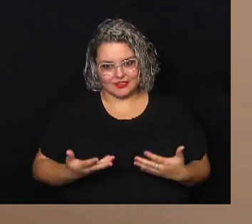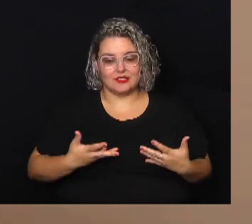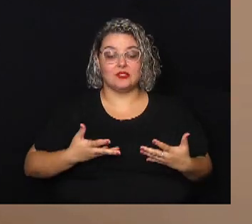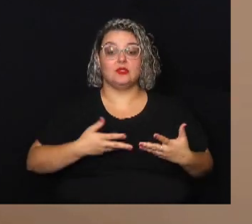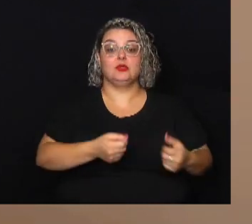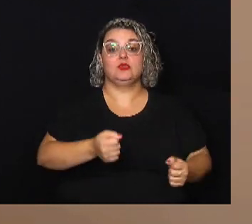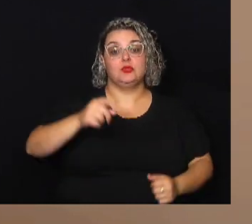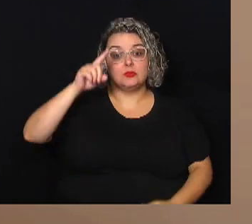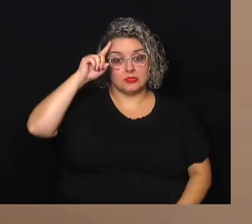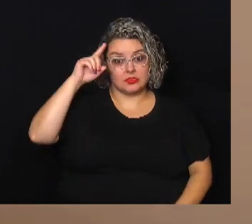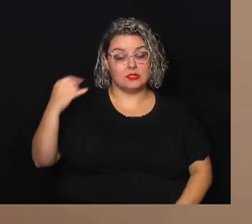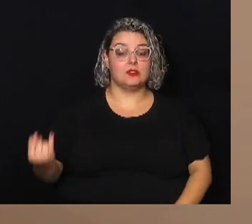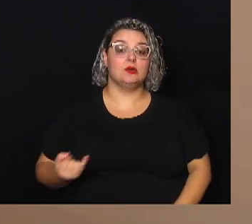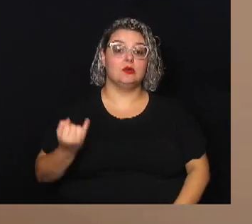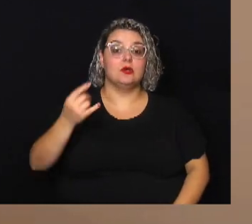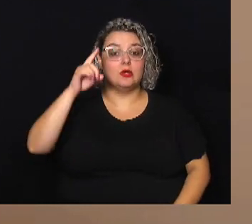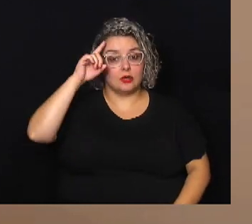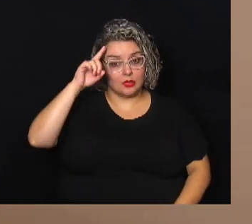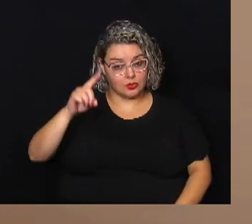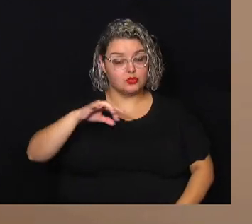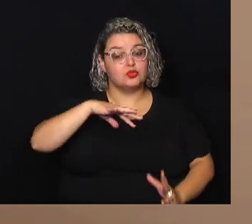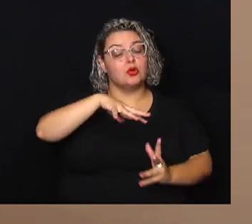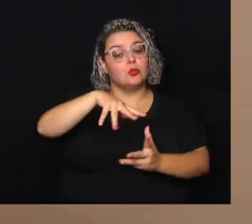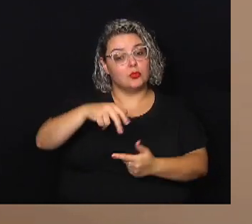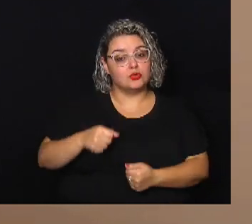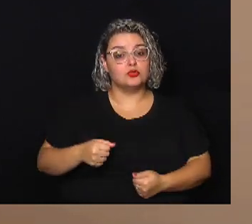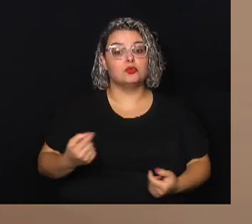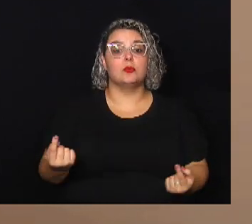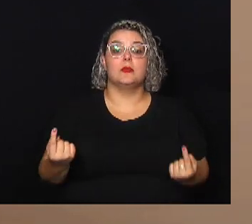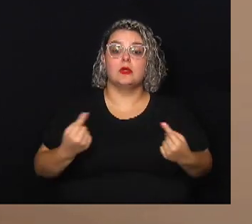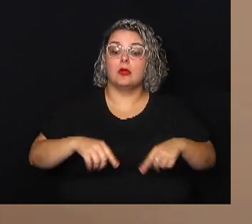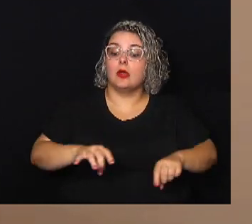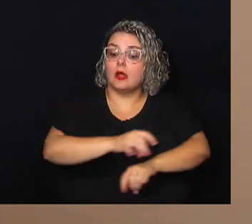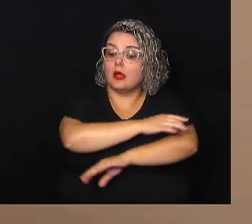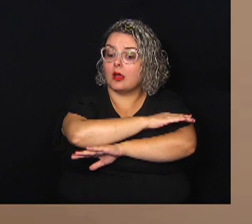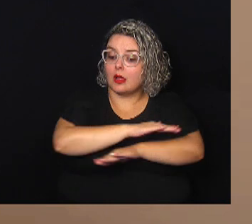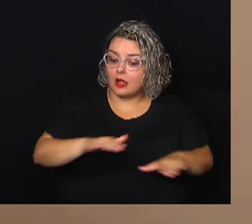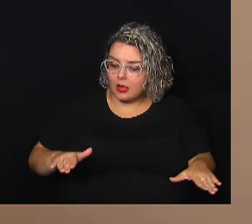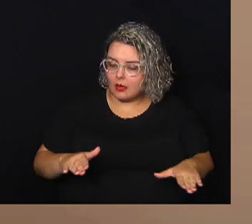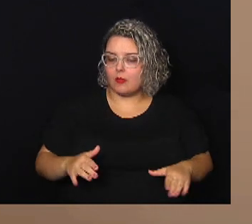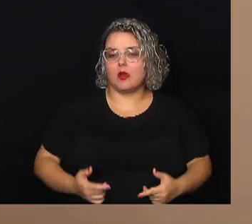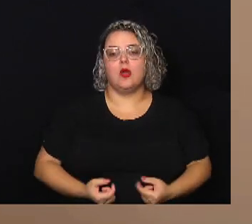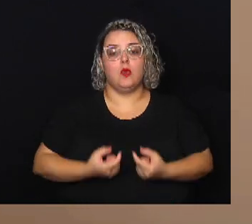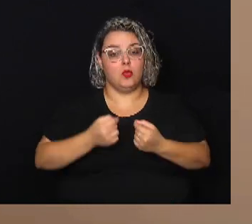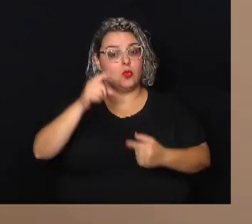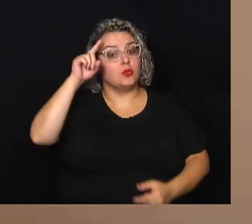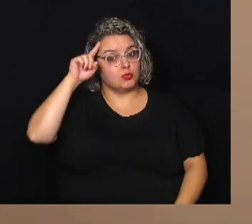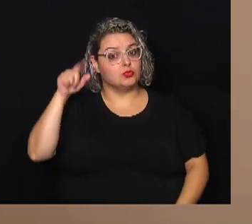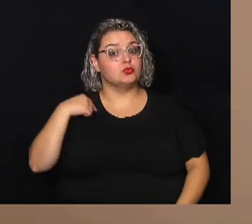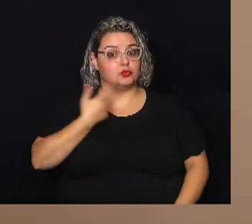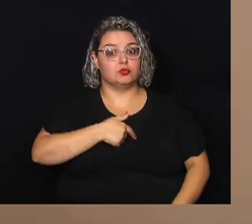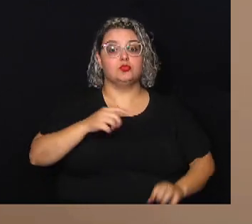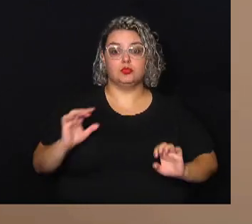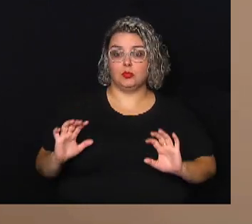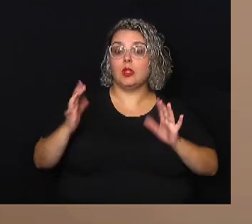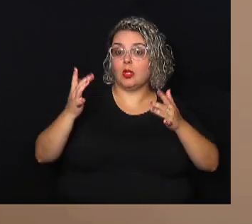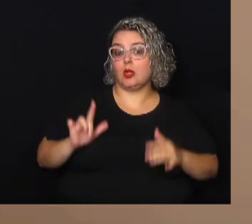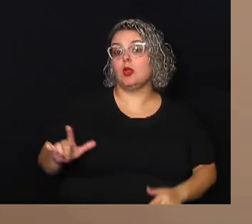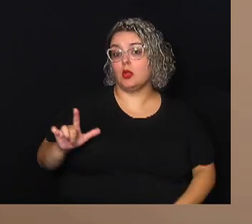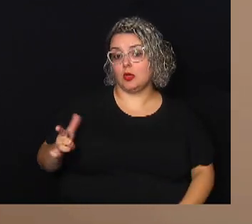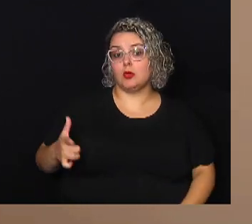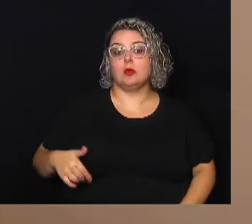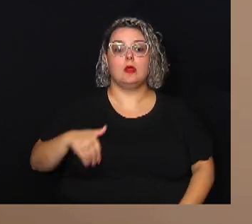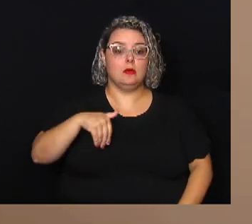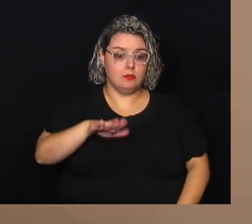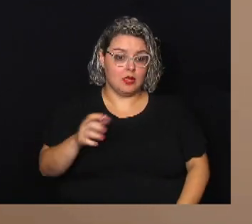data tão importante que é o Dia Mundial de Combate ao Câncer. Acho que é uma data para nós celebrarmos, obviamente, mas mais